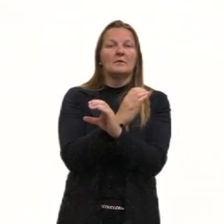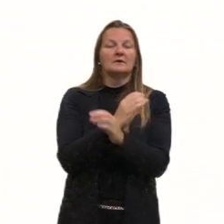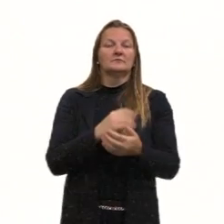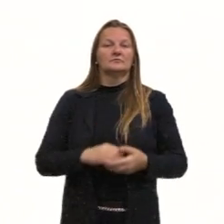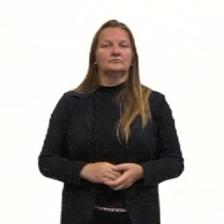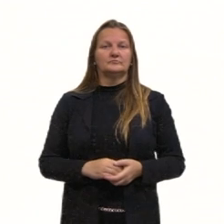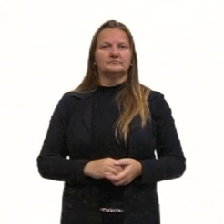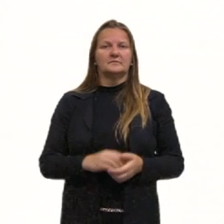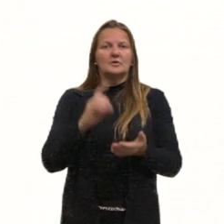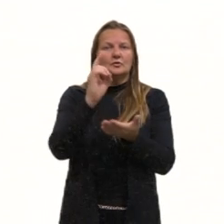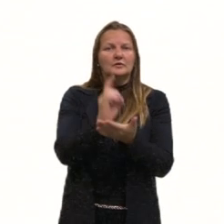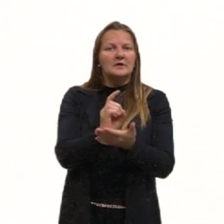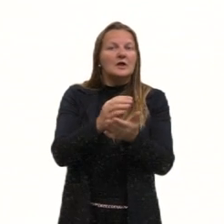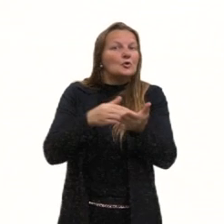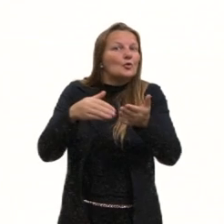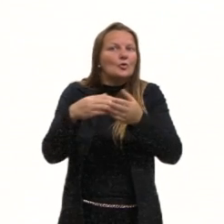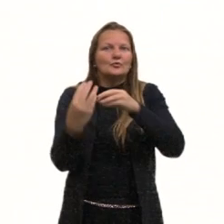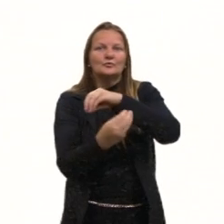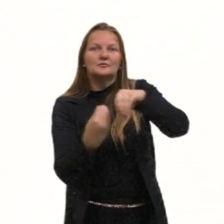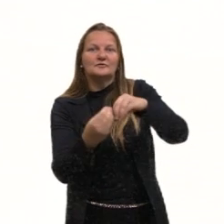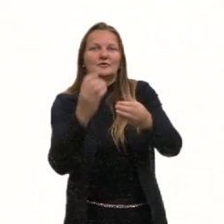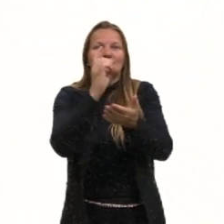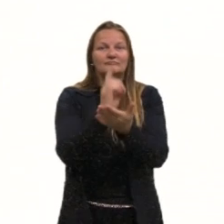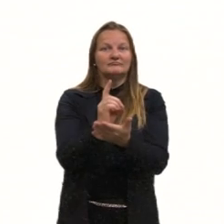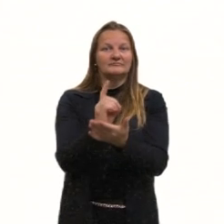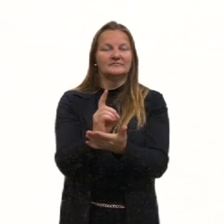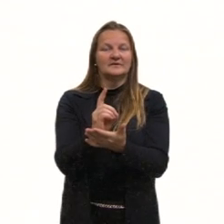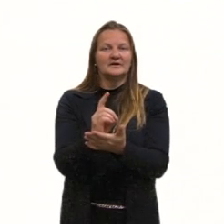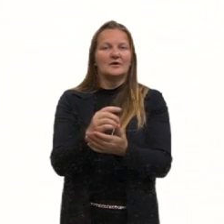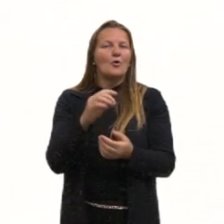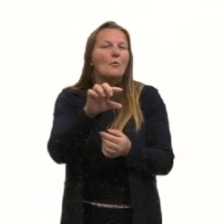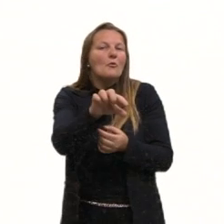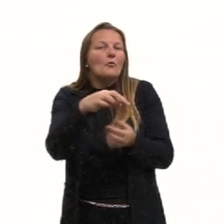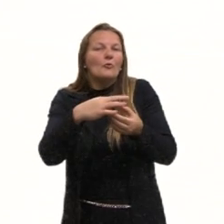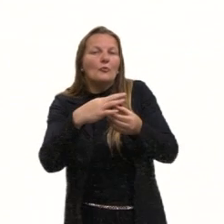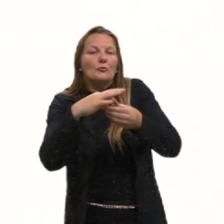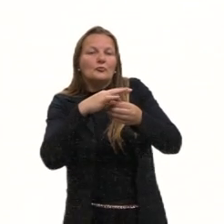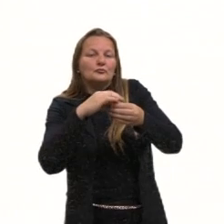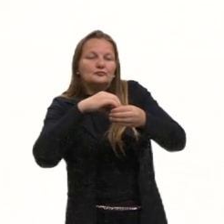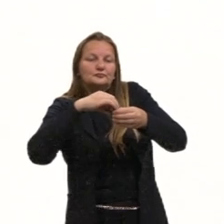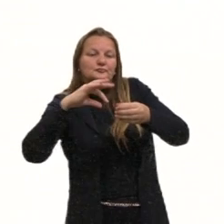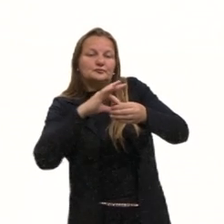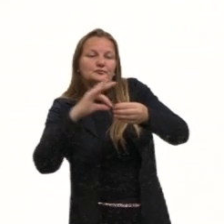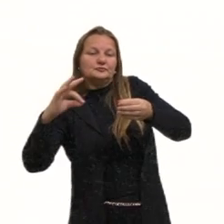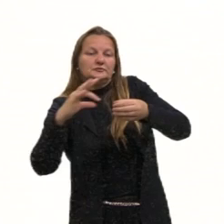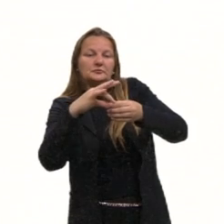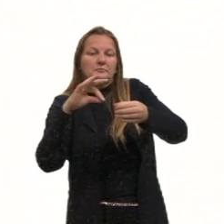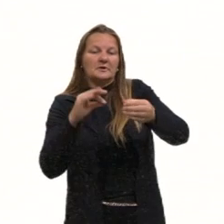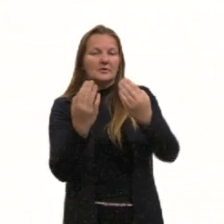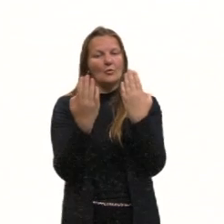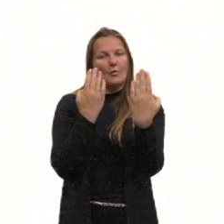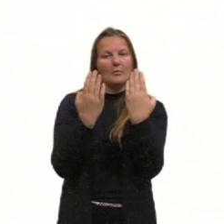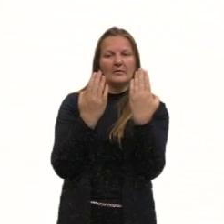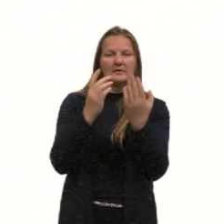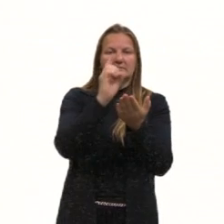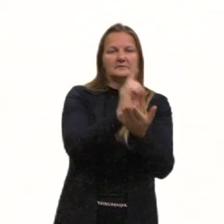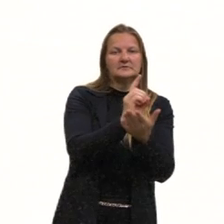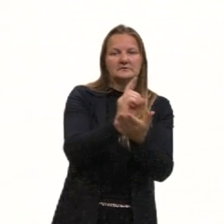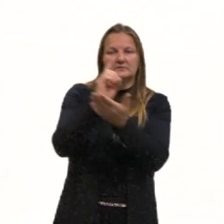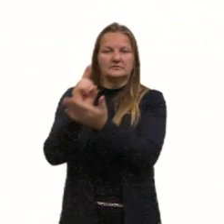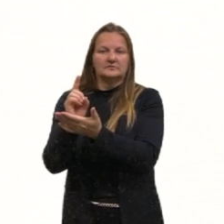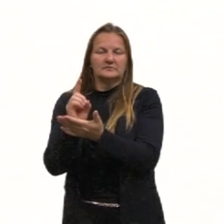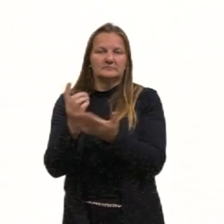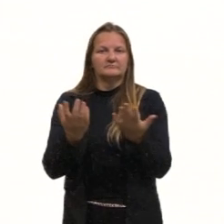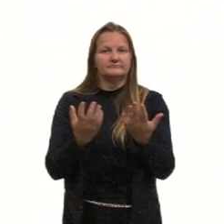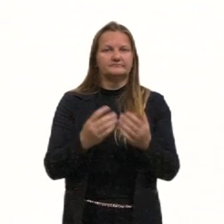de todos os compostos ele presentes então não tem como eu dizer que esse compara ou não densidade do ácido acético